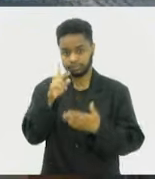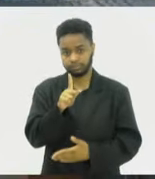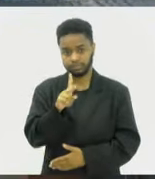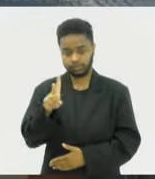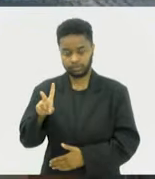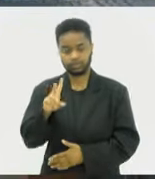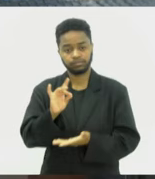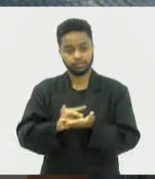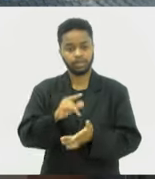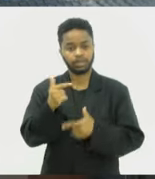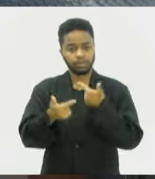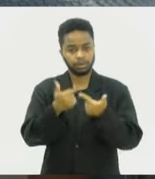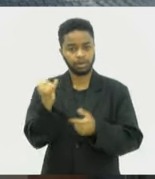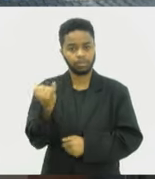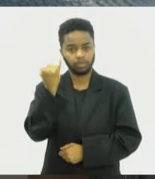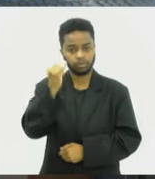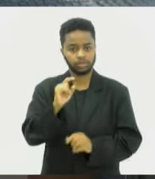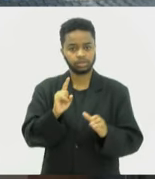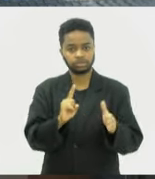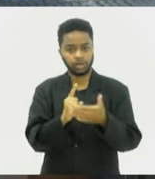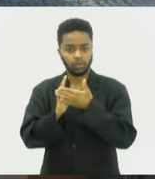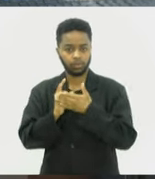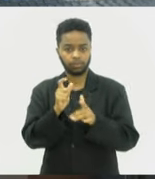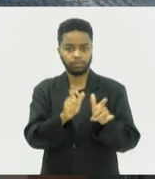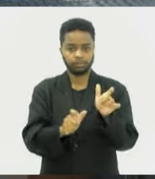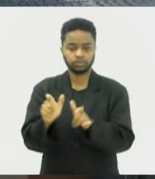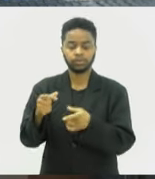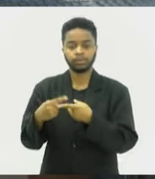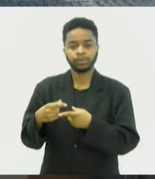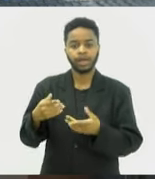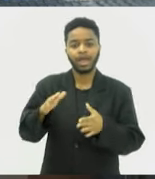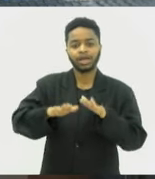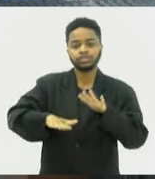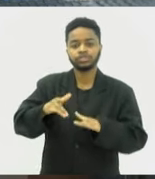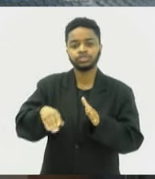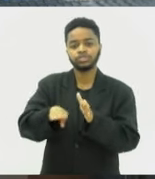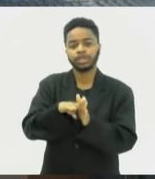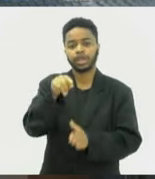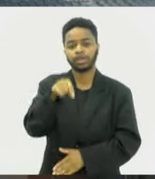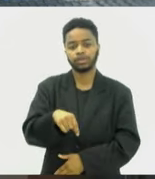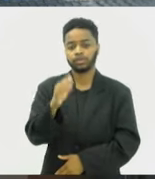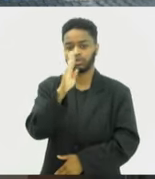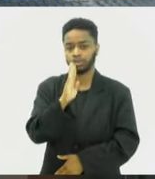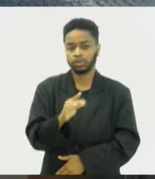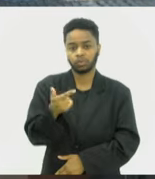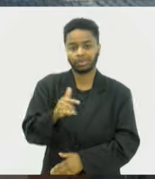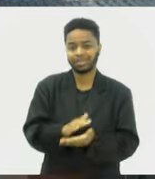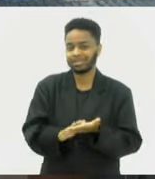muito importante, acolhimento dessas pessoas que muitas vezes chegam aqui no país sem